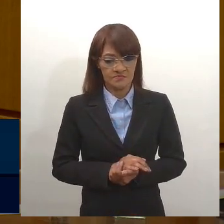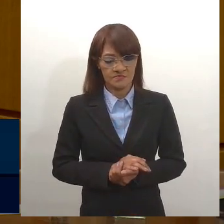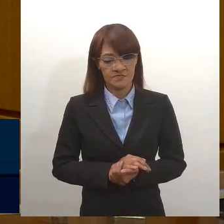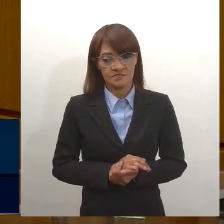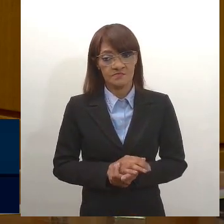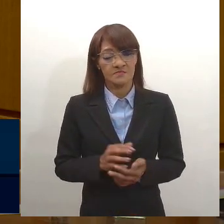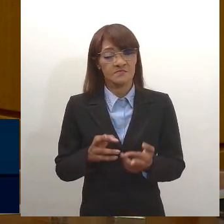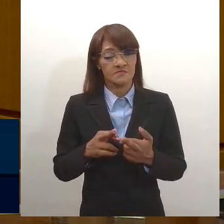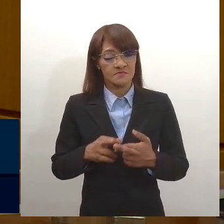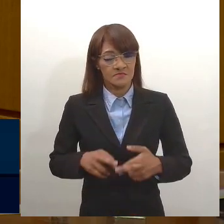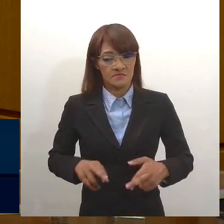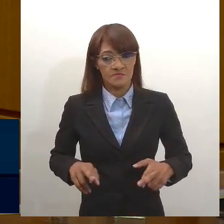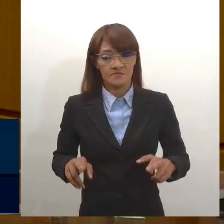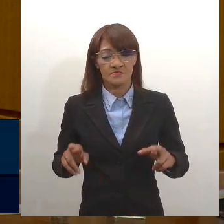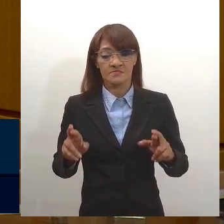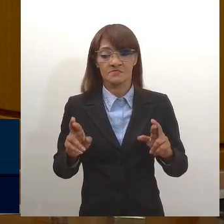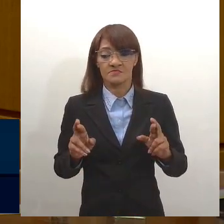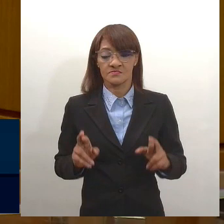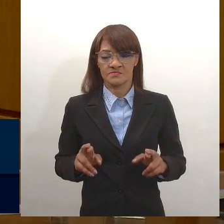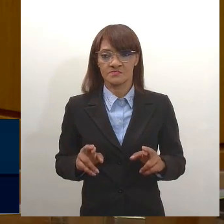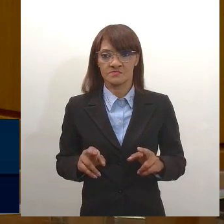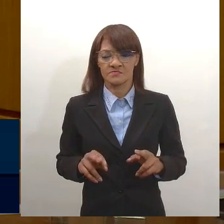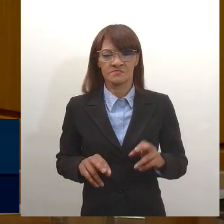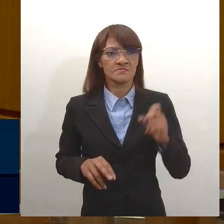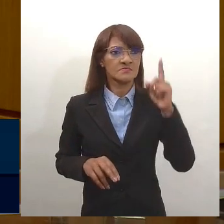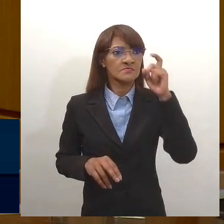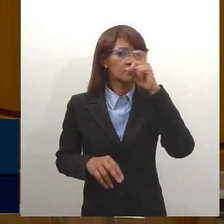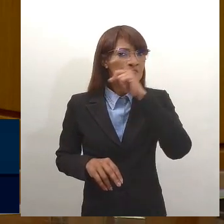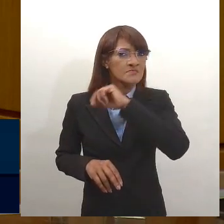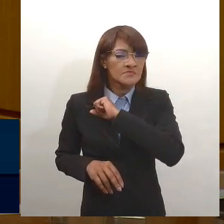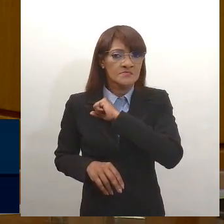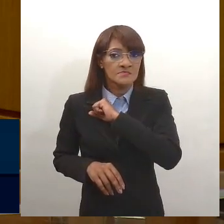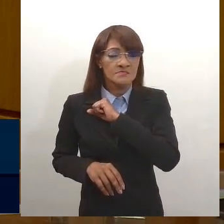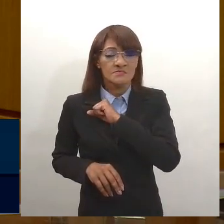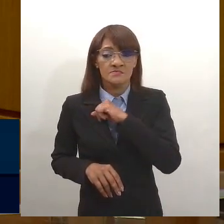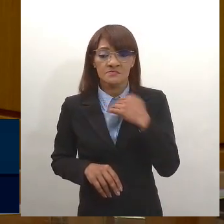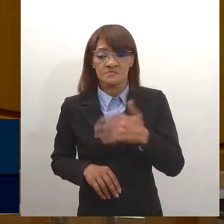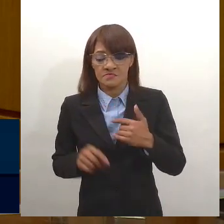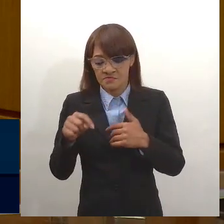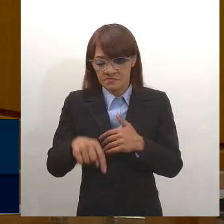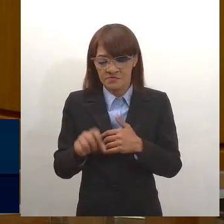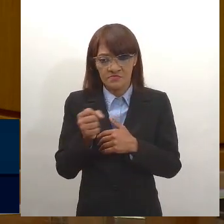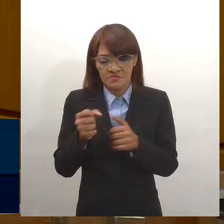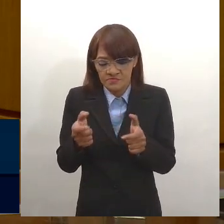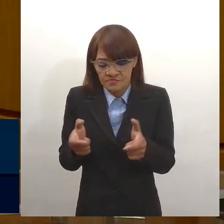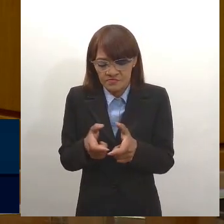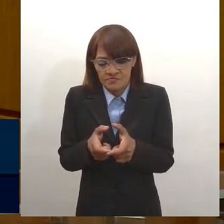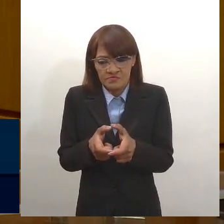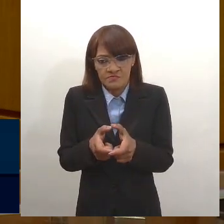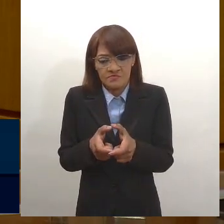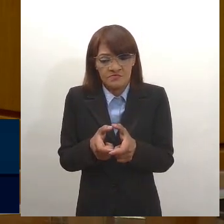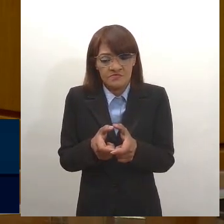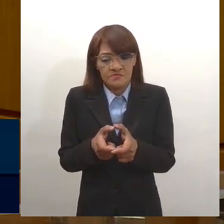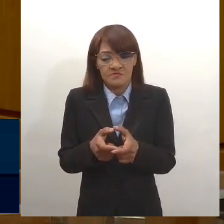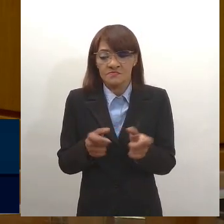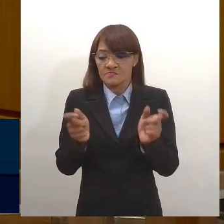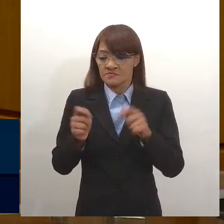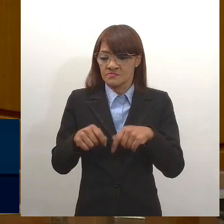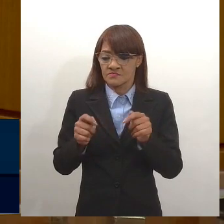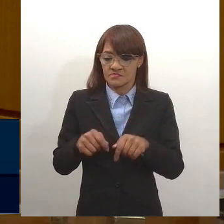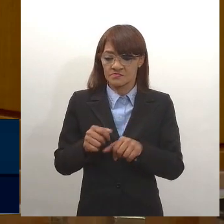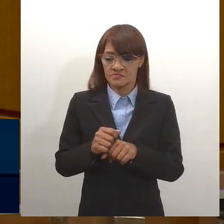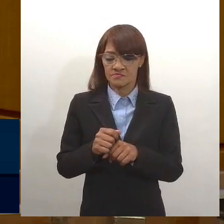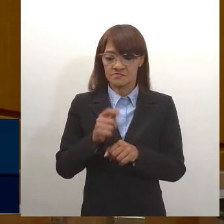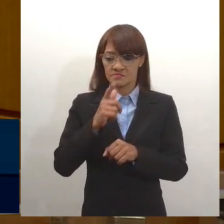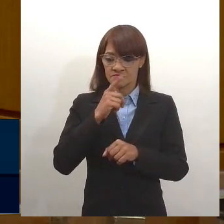que é crônico. E o estado de Sergipe é um estado pequenininho. Se a gente quisesse trazer água diretamente do São Francisco para